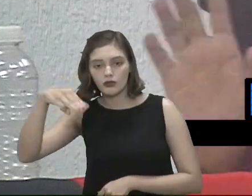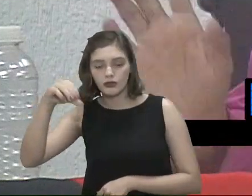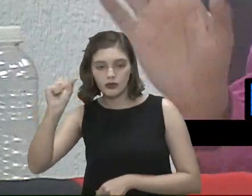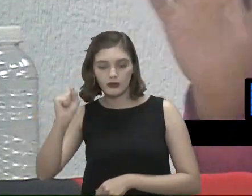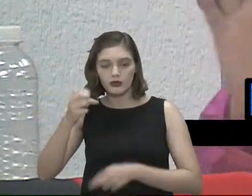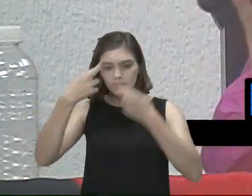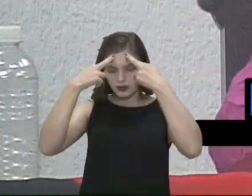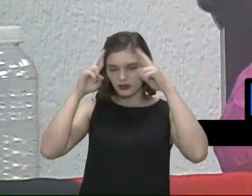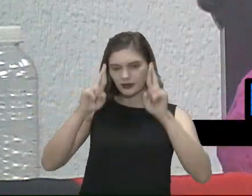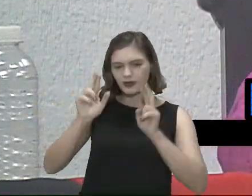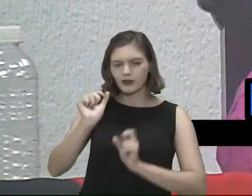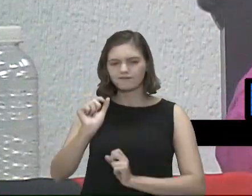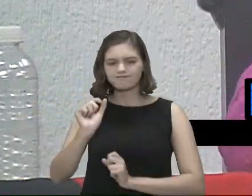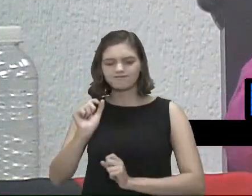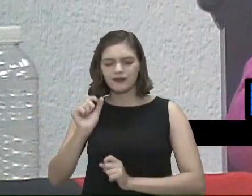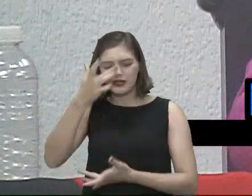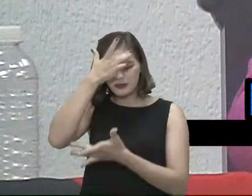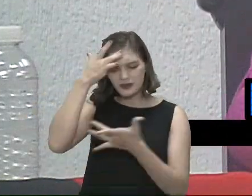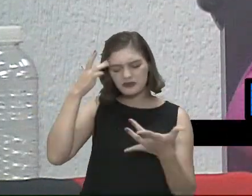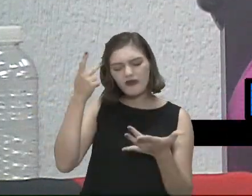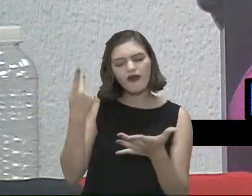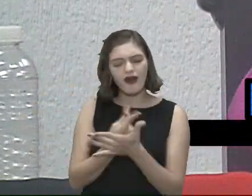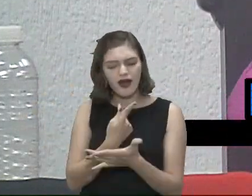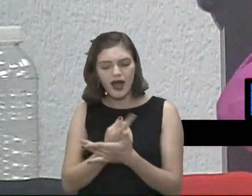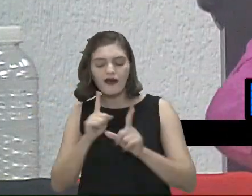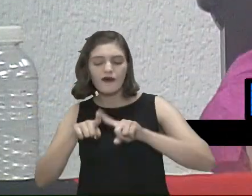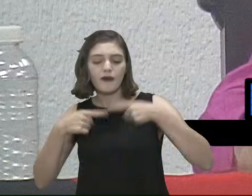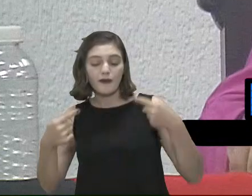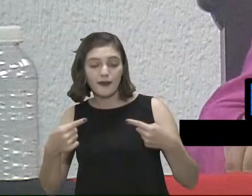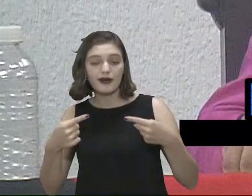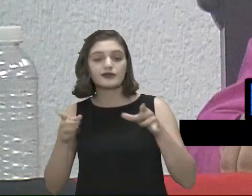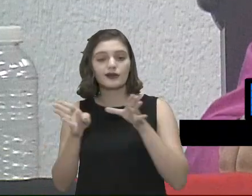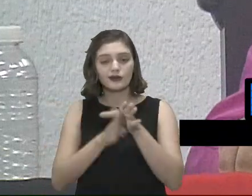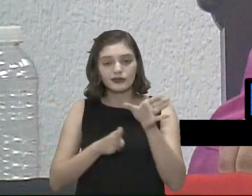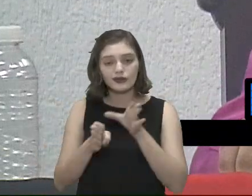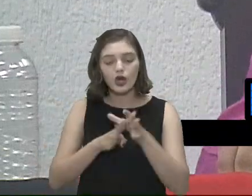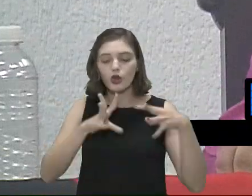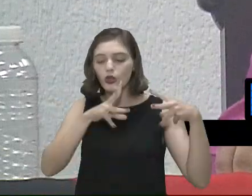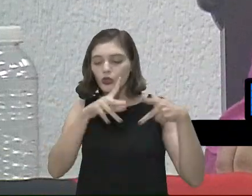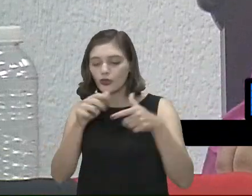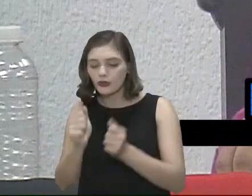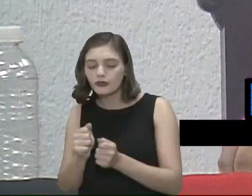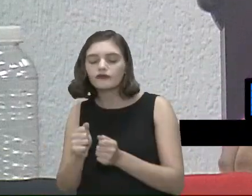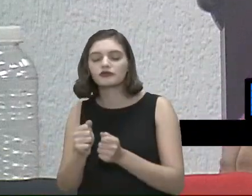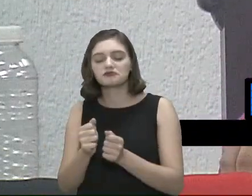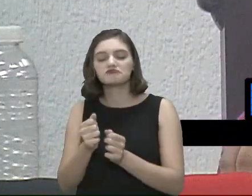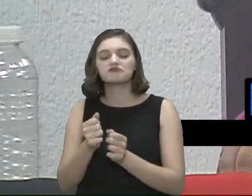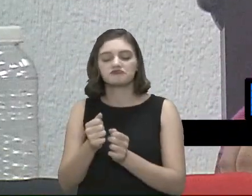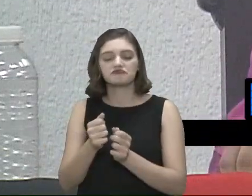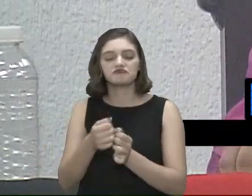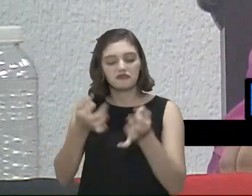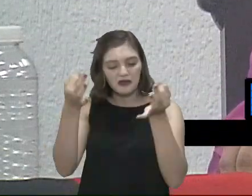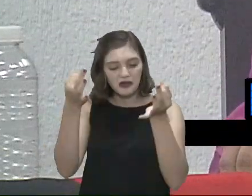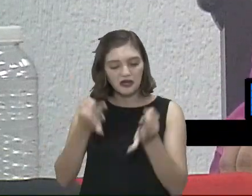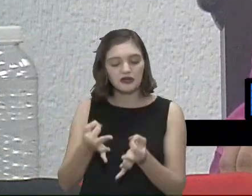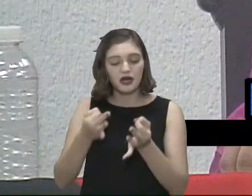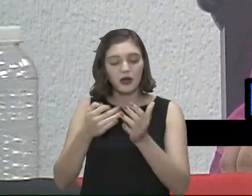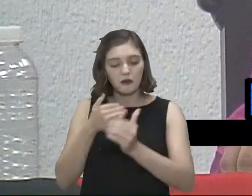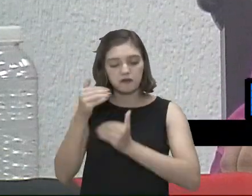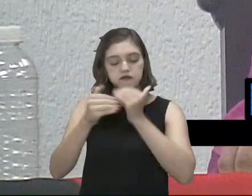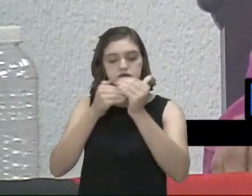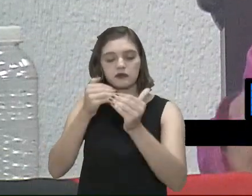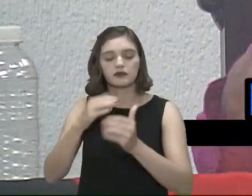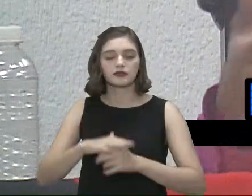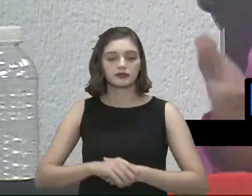Eles, alguns ainda tinham alguns erros, mas assim, orientando, isso foi sendo consertado ao longo do